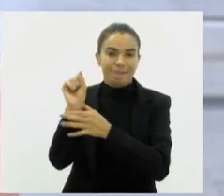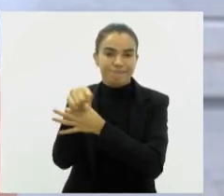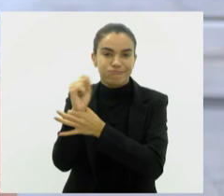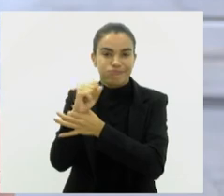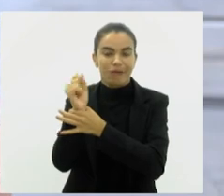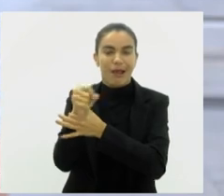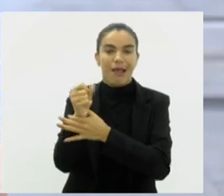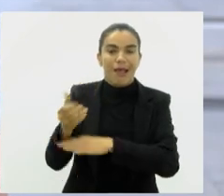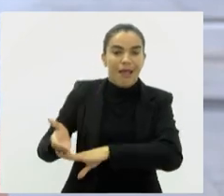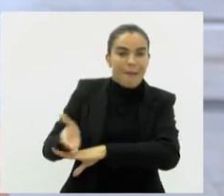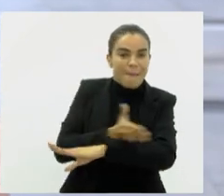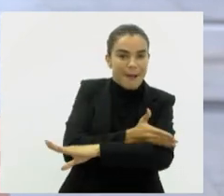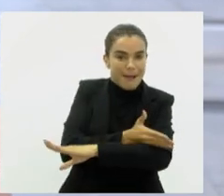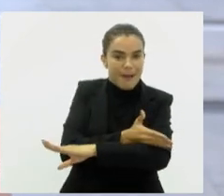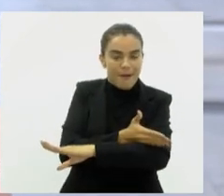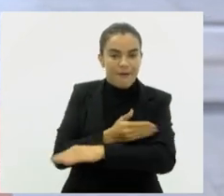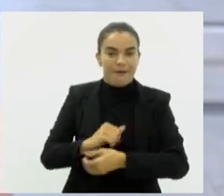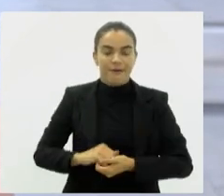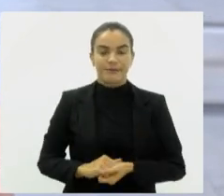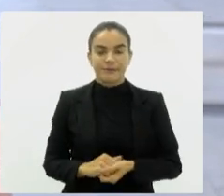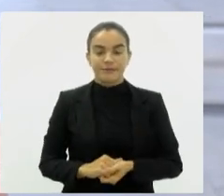estimulação precoce,